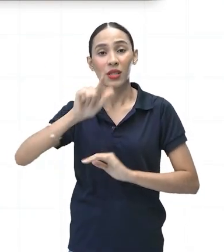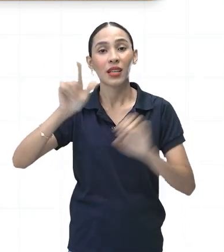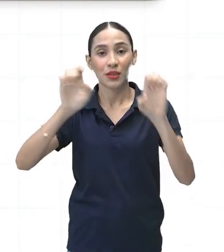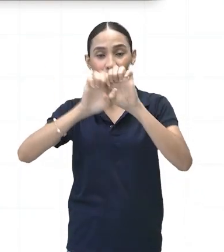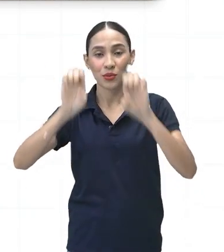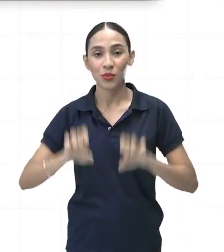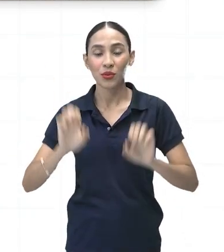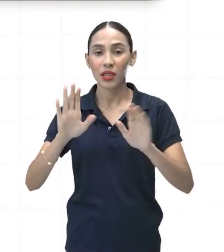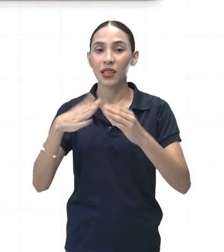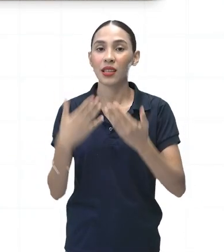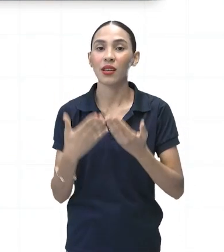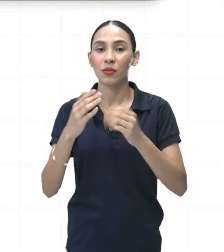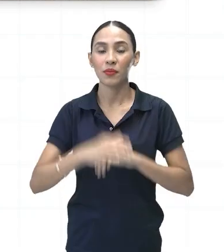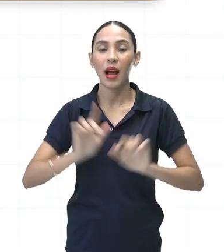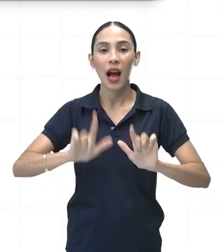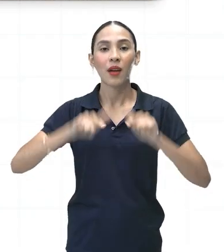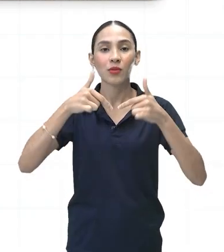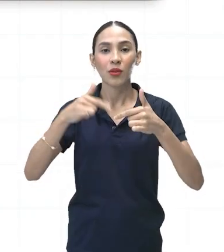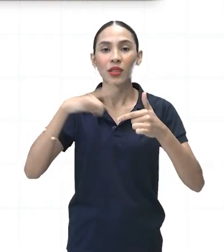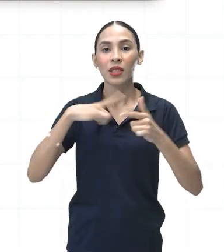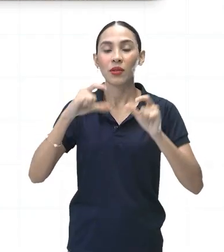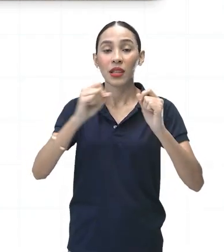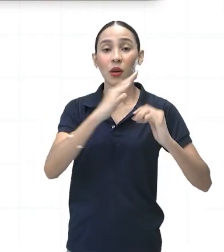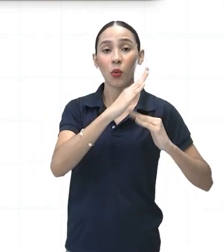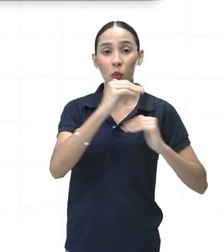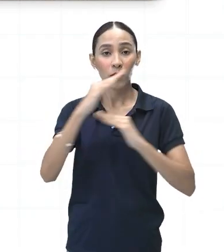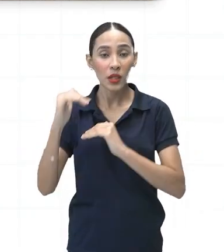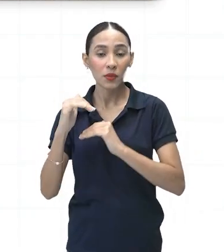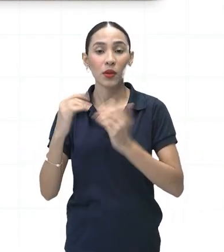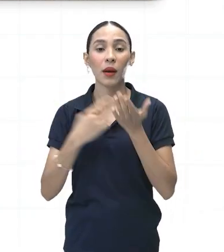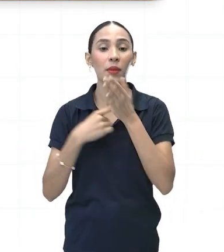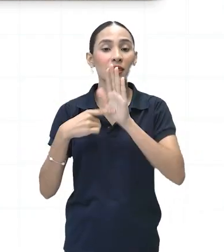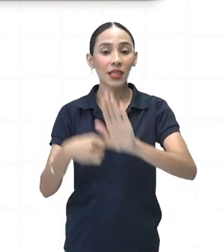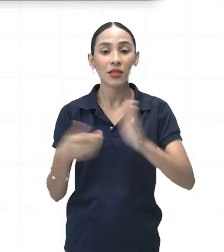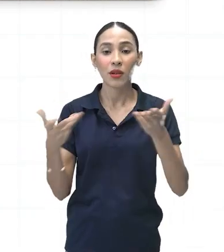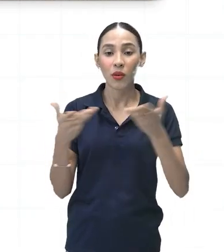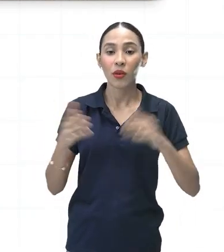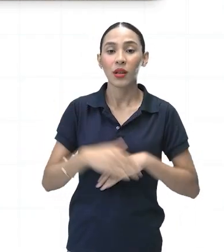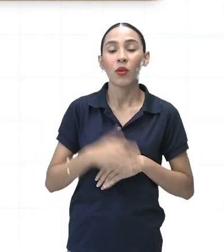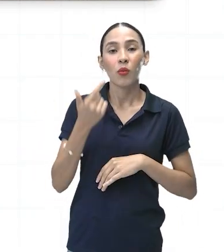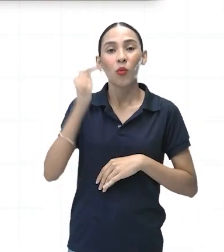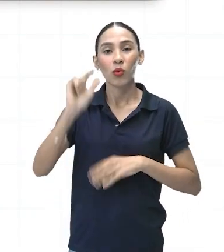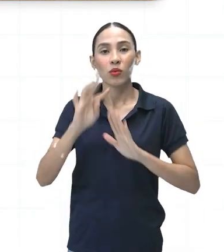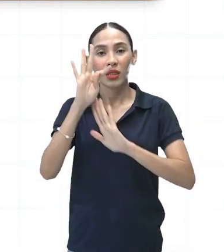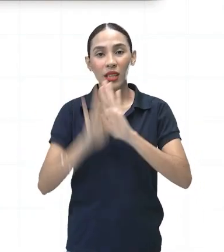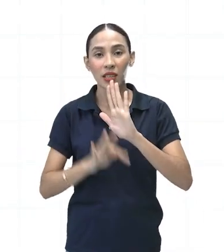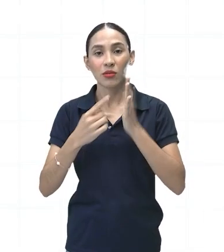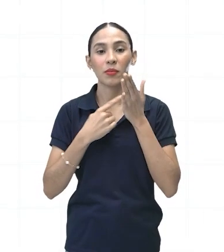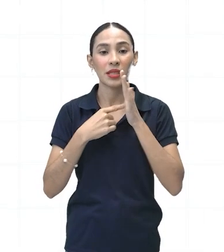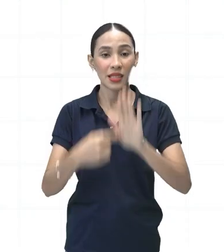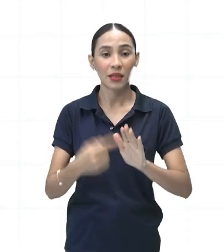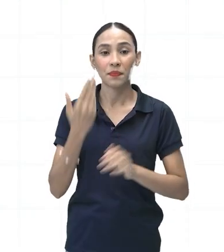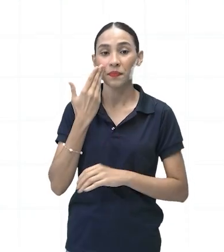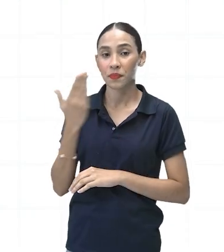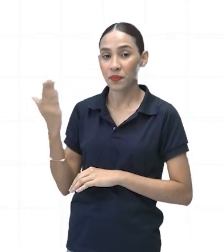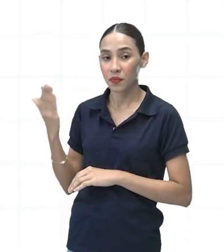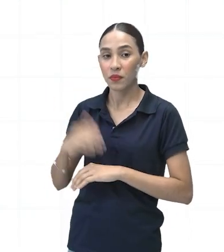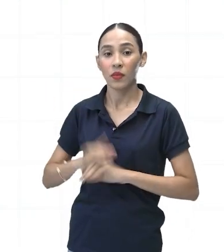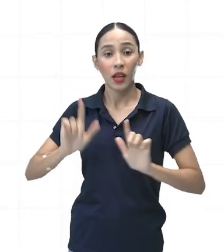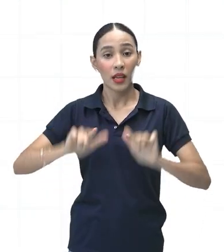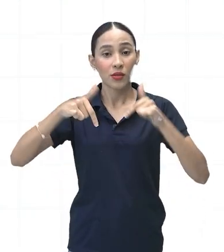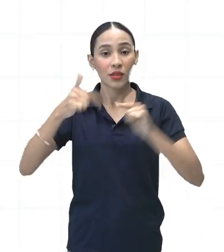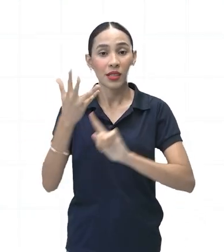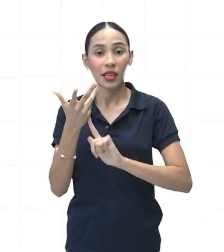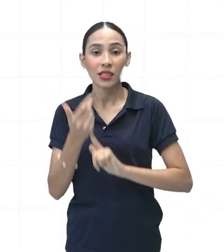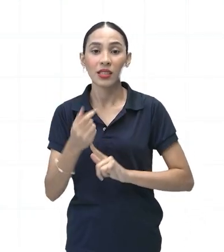nós falamos desse movimento que é chamado de cubismo, que eu trouxe para vocês mais um texto que vamos apresentar. Vamos lá? O